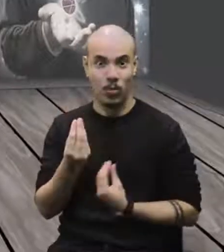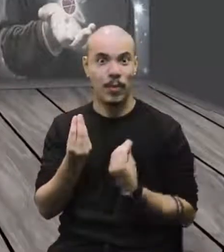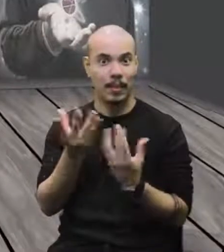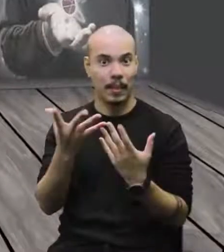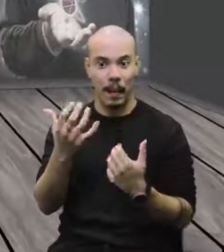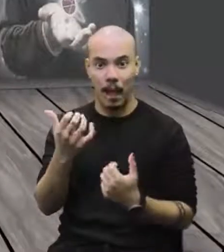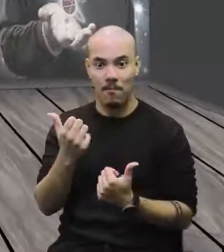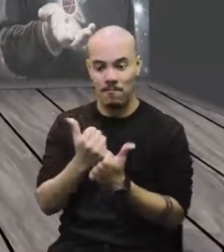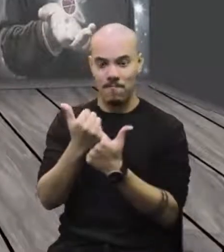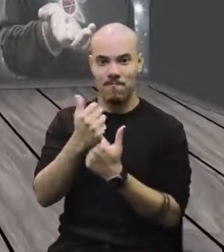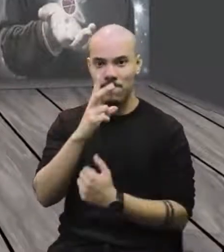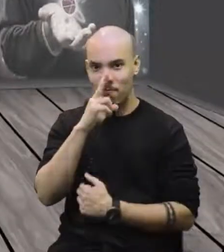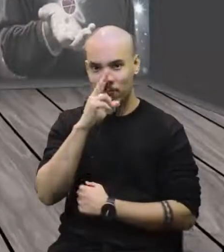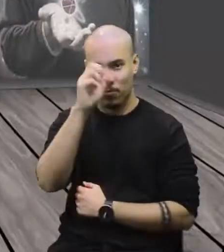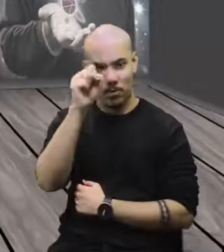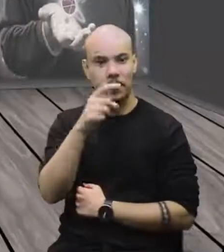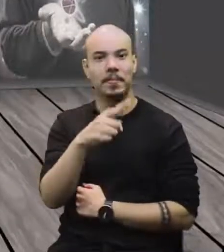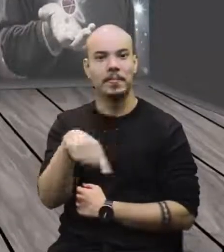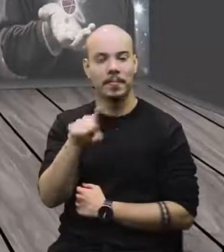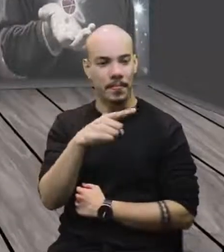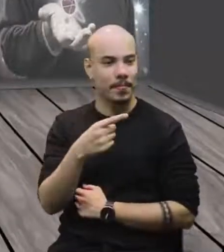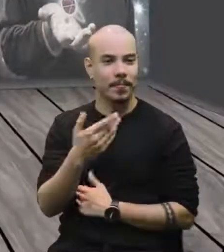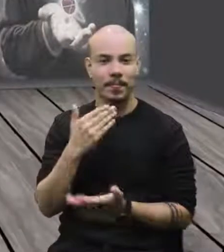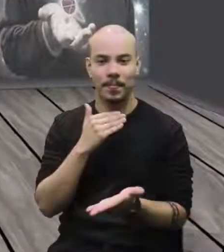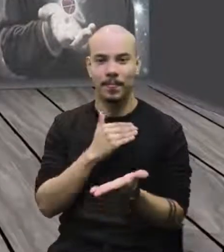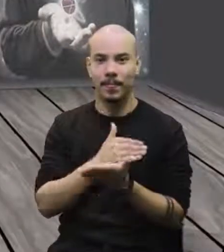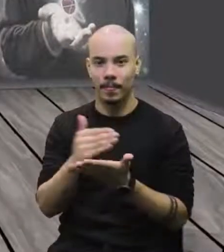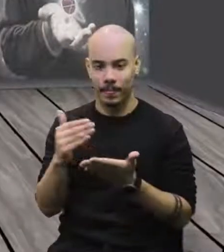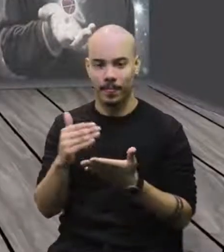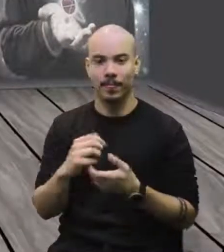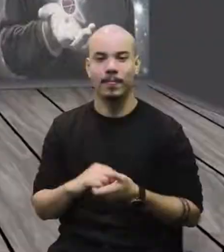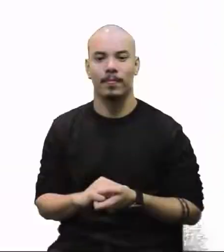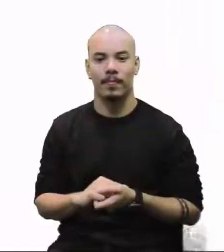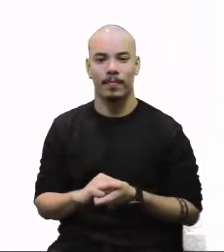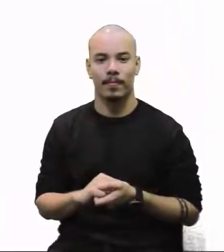hoje aí para vocês, né? Exatamente. Vamos lá, começando? Então,